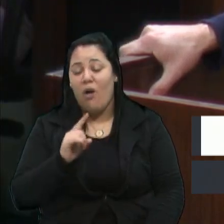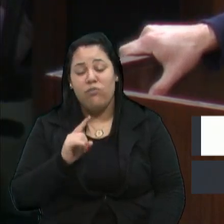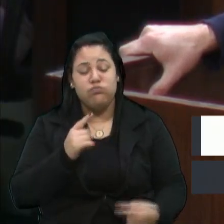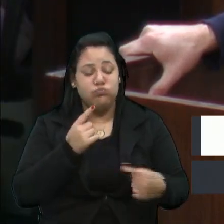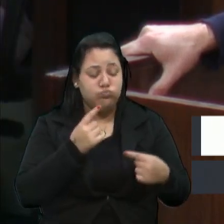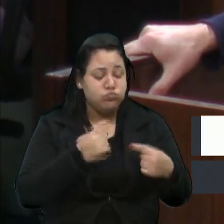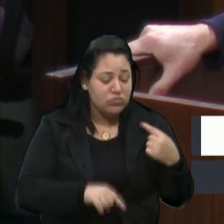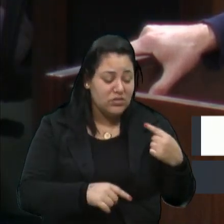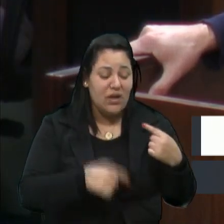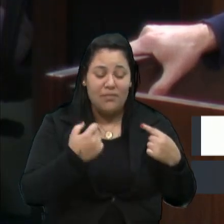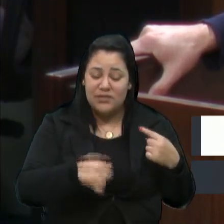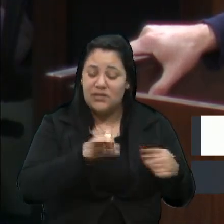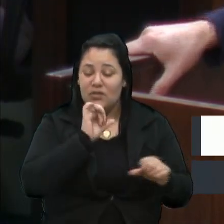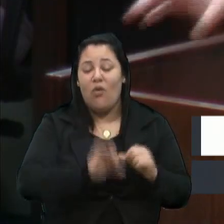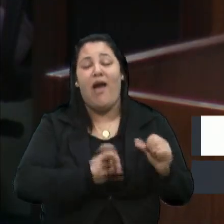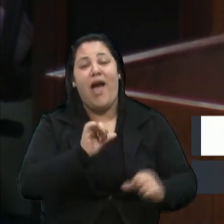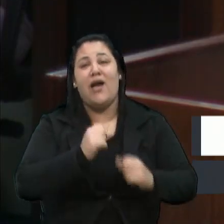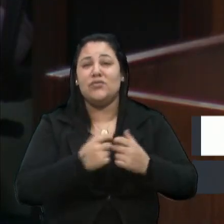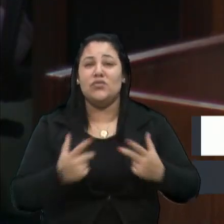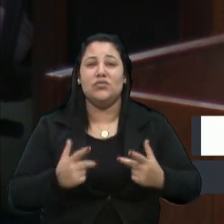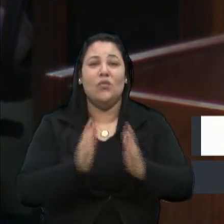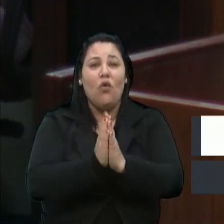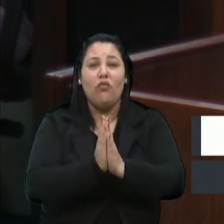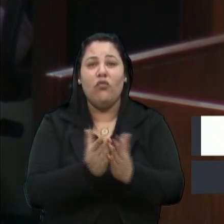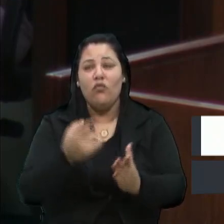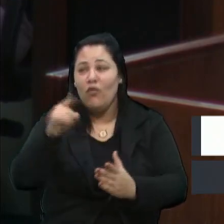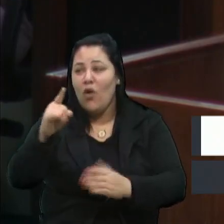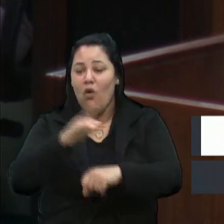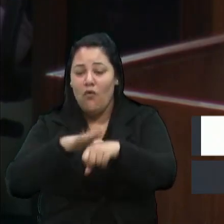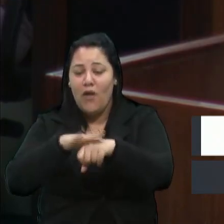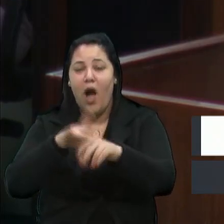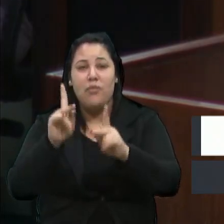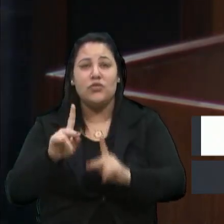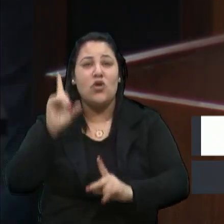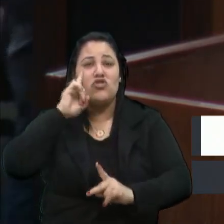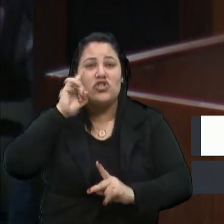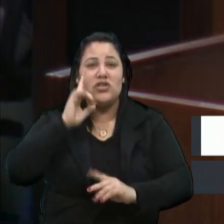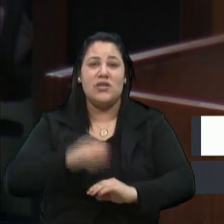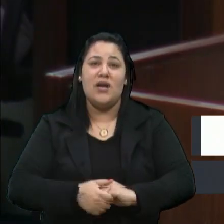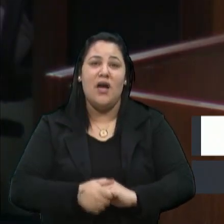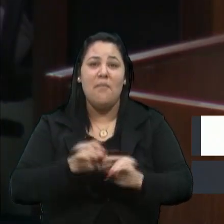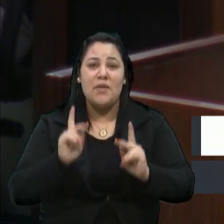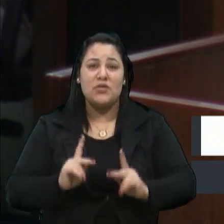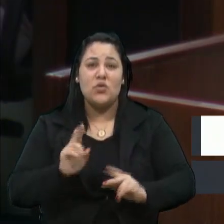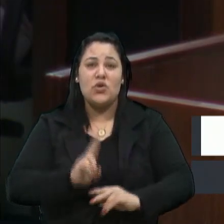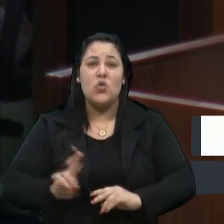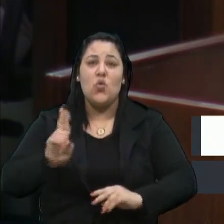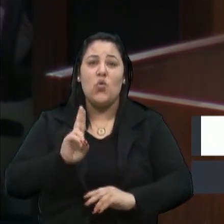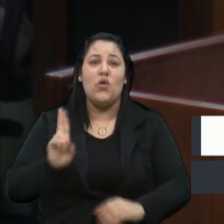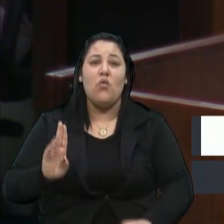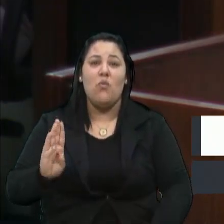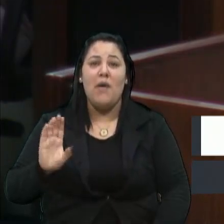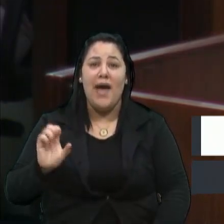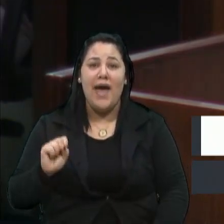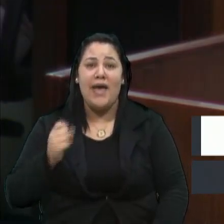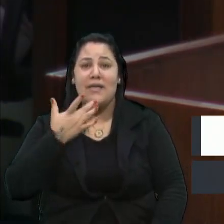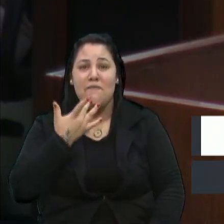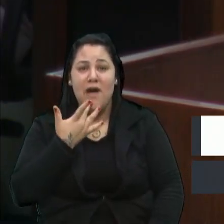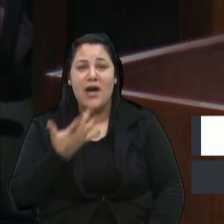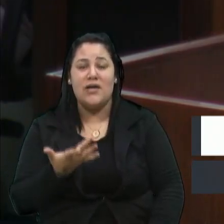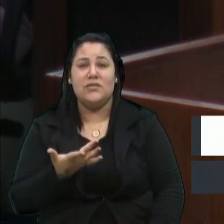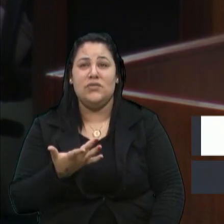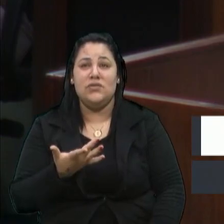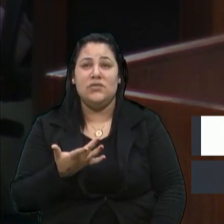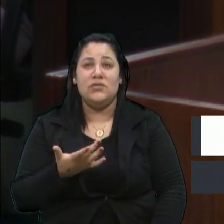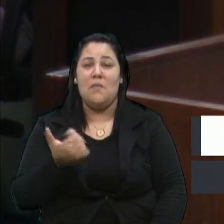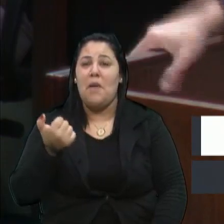que ter mudanças pesso pessoal Vão lá conversar com as pessoas no dia a dia aquela pessoa usuário é fácil ali de uma Pegar a caneta